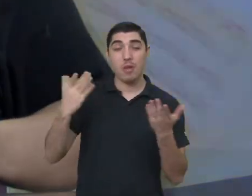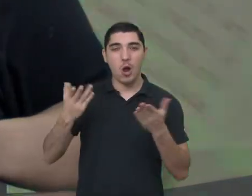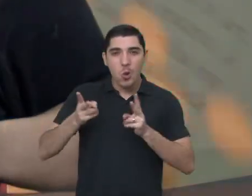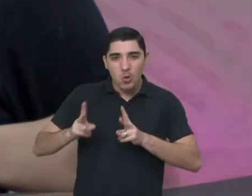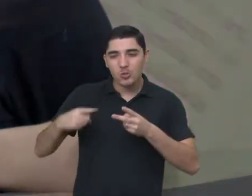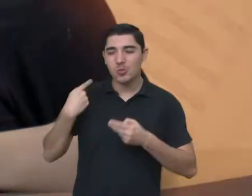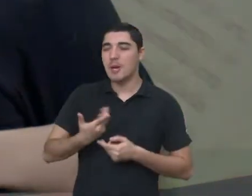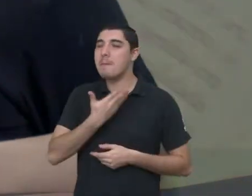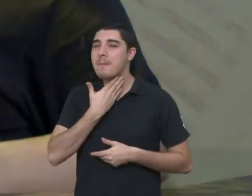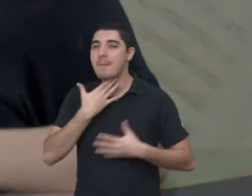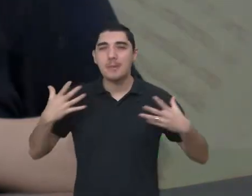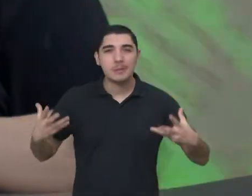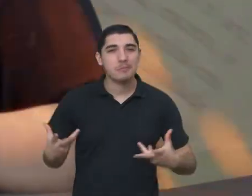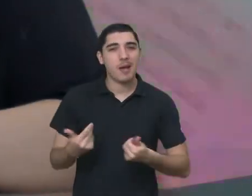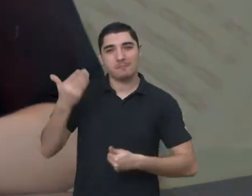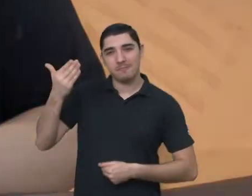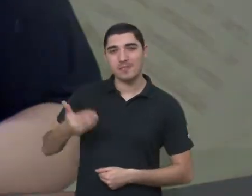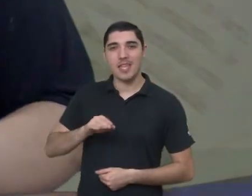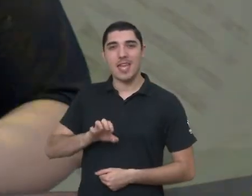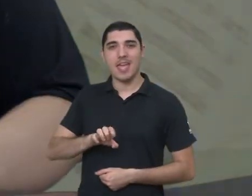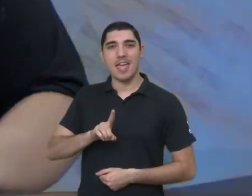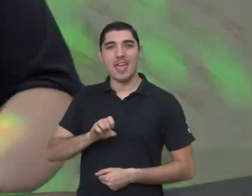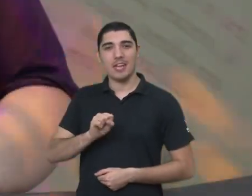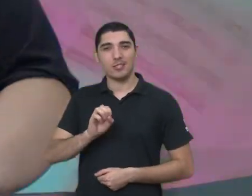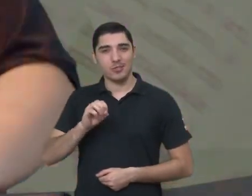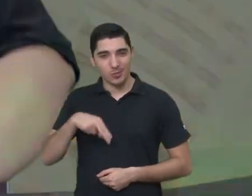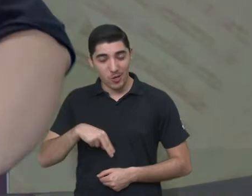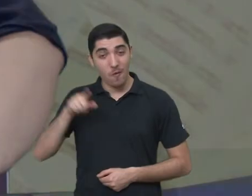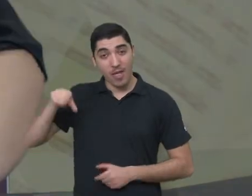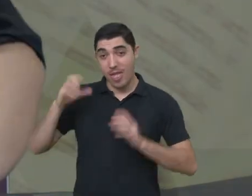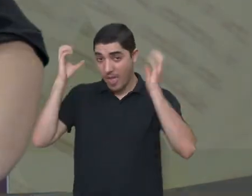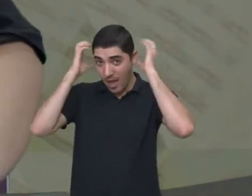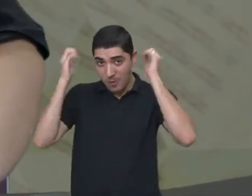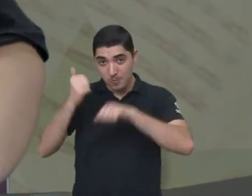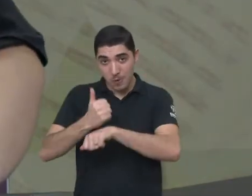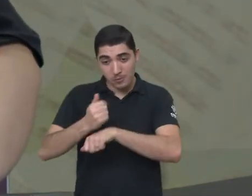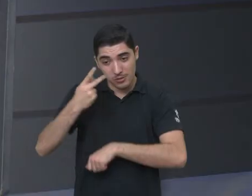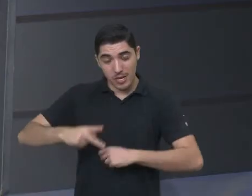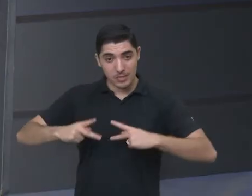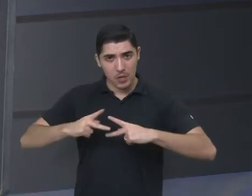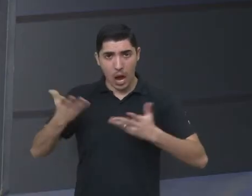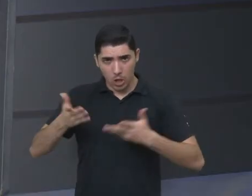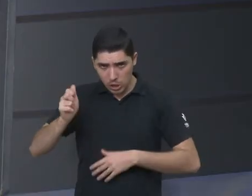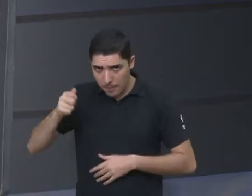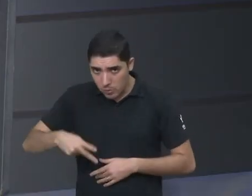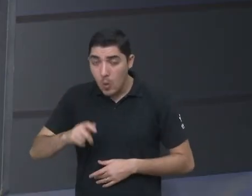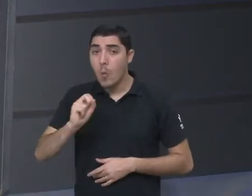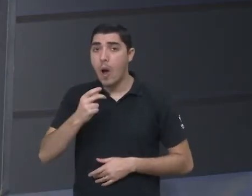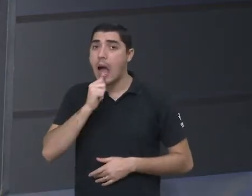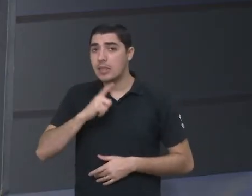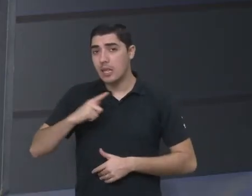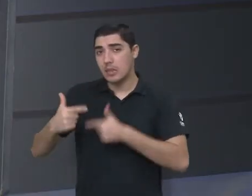você fazia o barulho do grilo e ficou o grilo falante. O grilo falante ficou. Ô Edson, mas hoje, você tem algum programa fixo na rádio? O que você está fazendo hoje? Hoje eu procurei